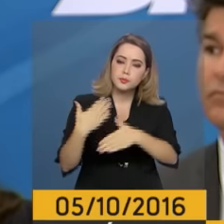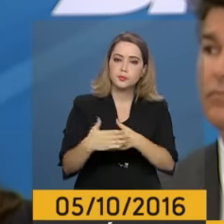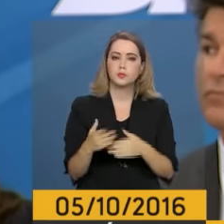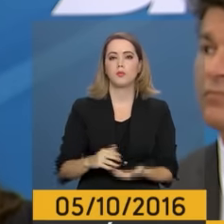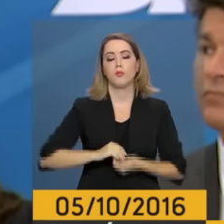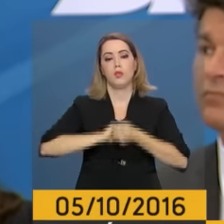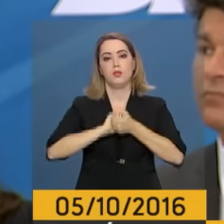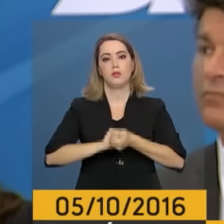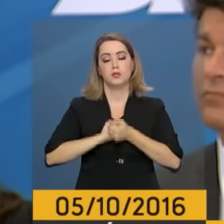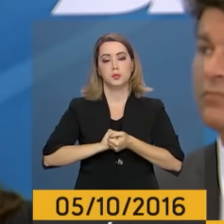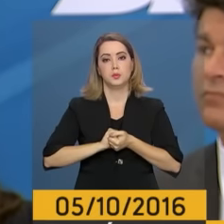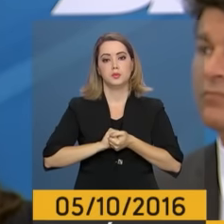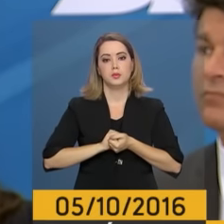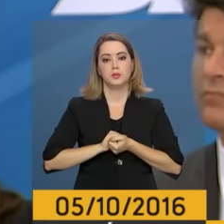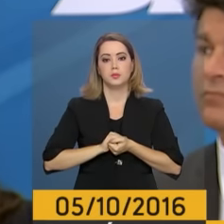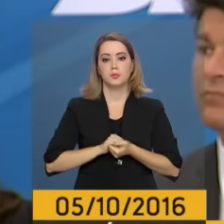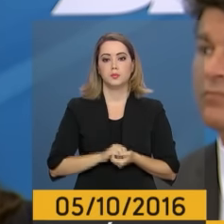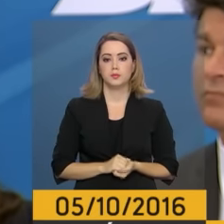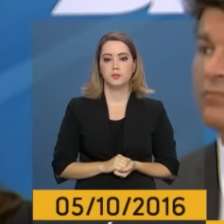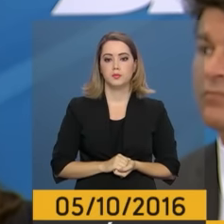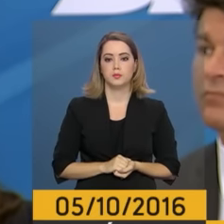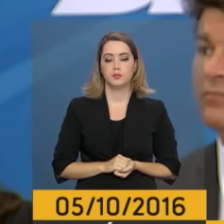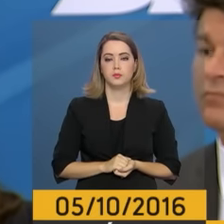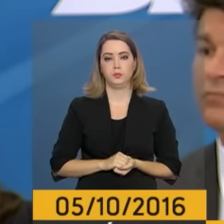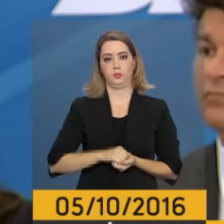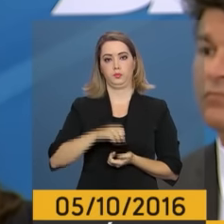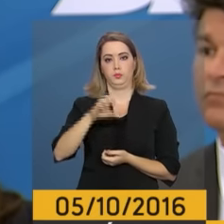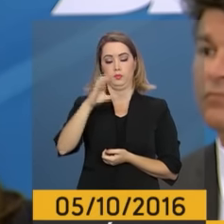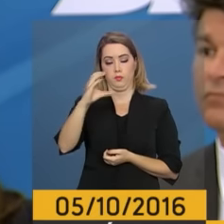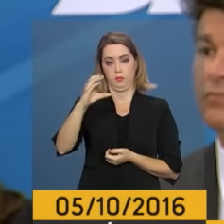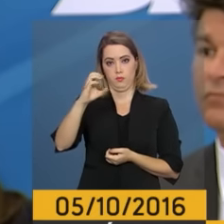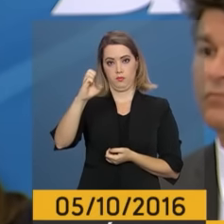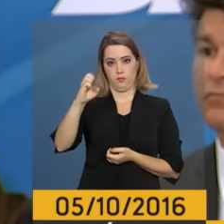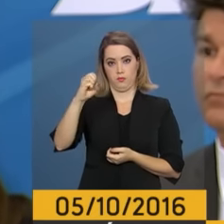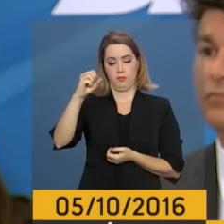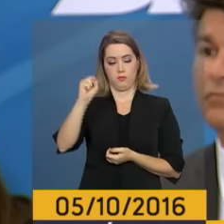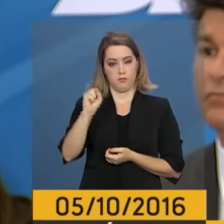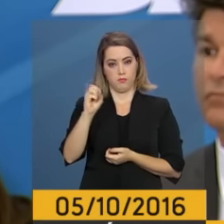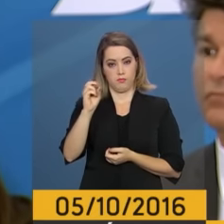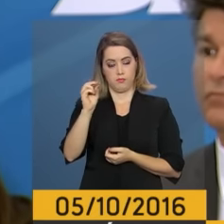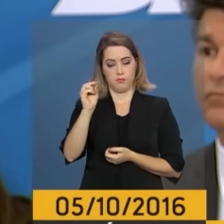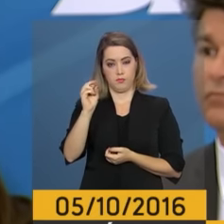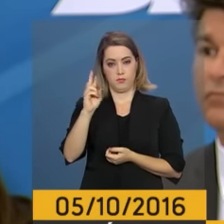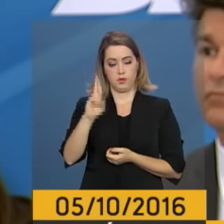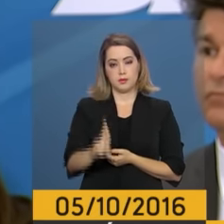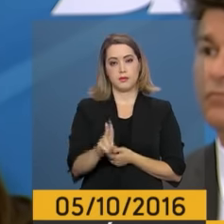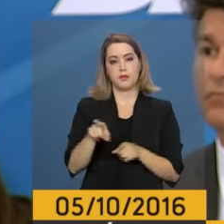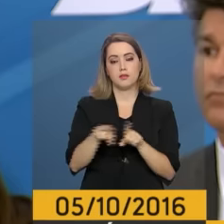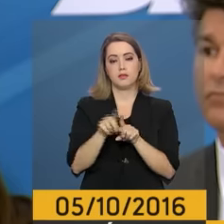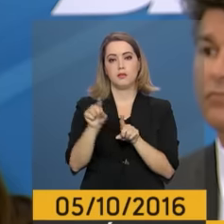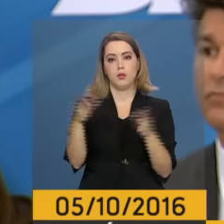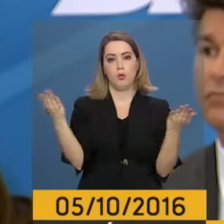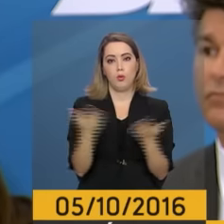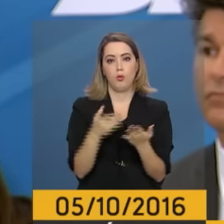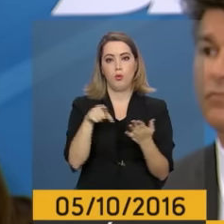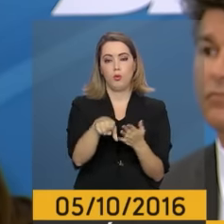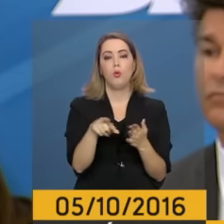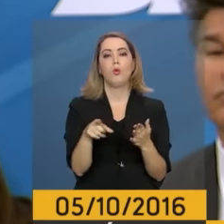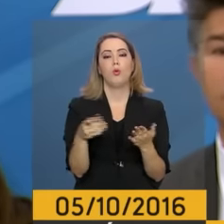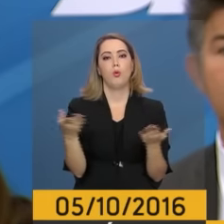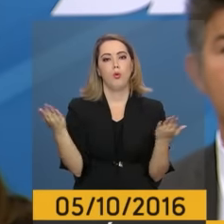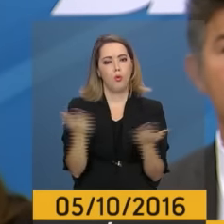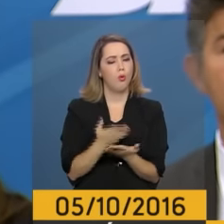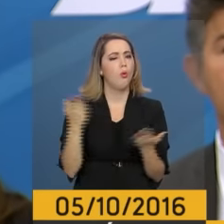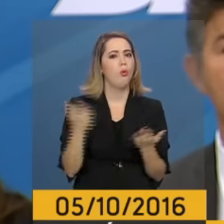Quero cumprimentar o César Victor. César Victor é hoje, talvez o pesquisador,